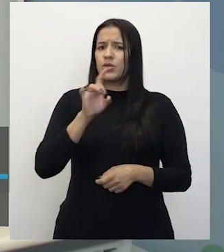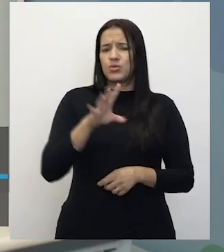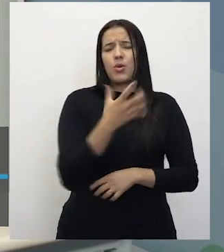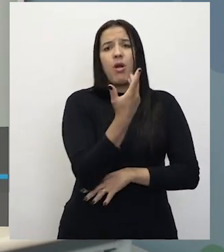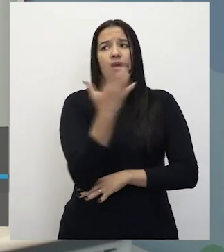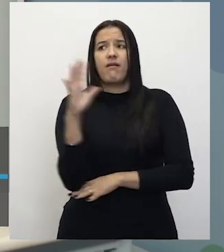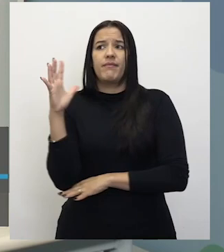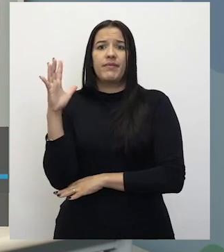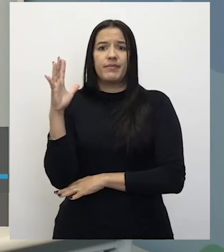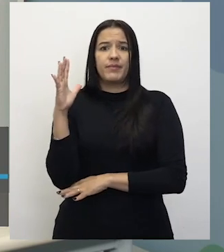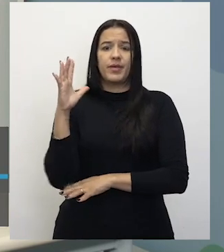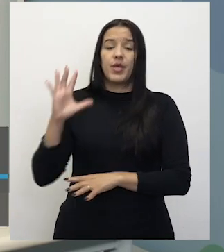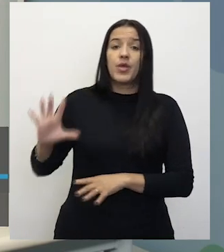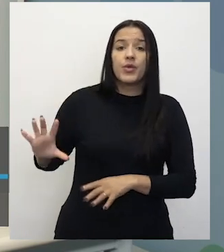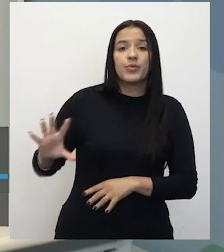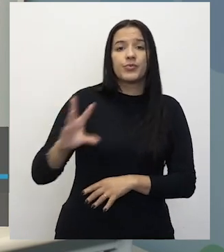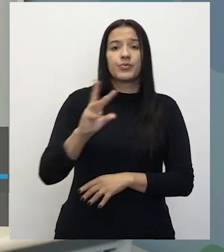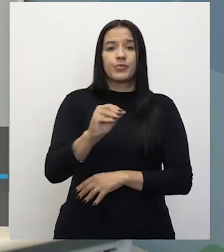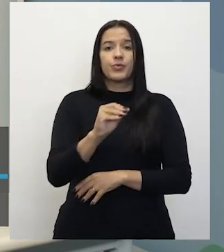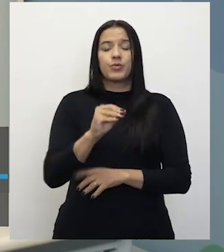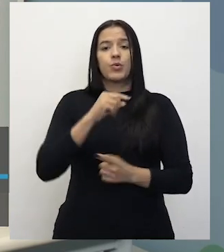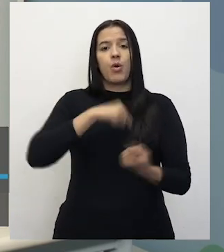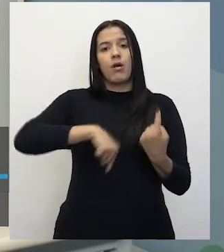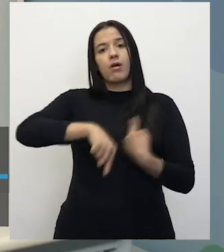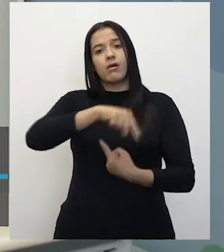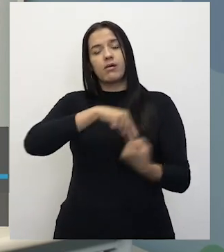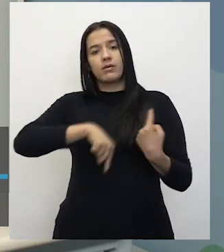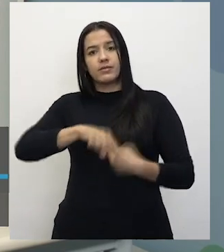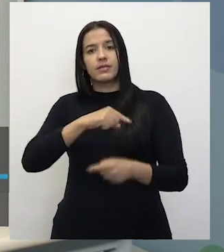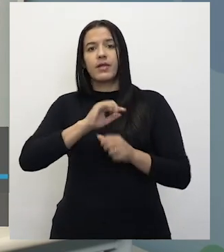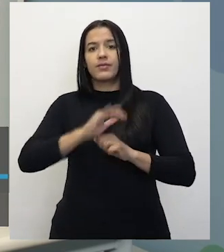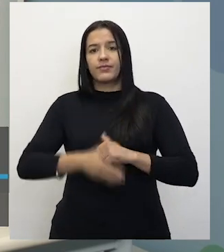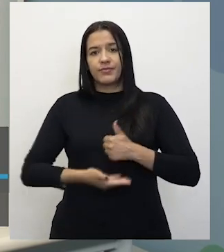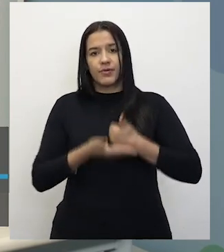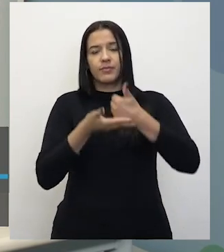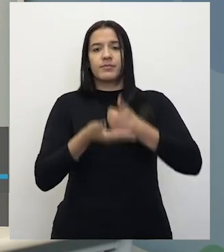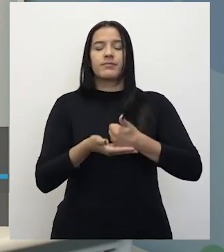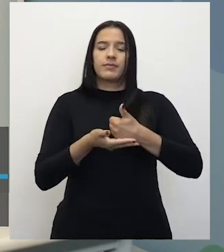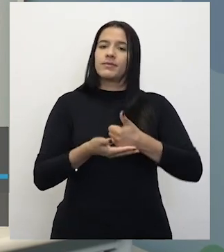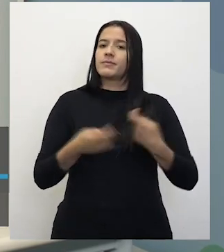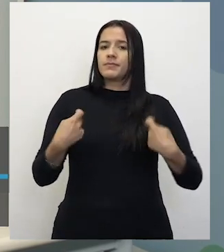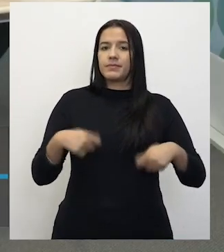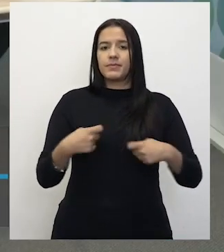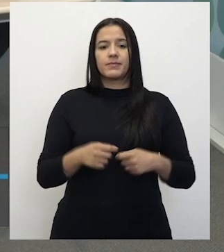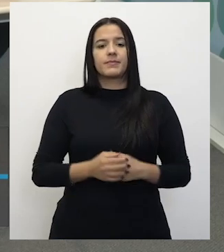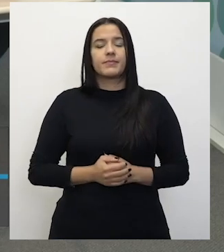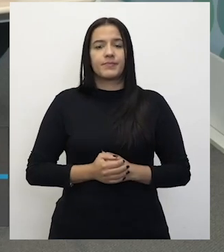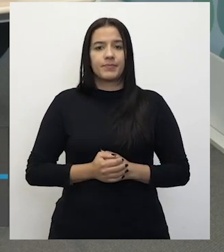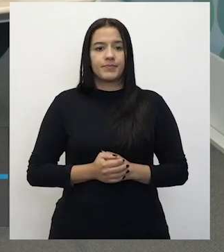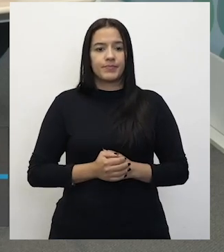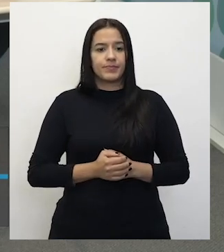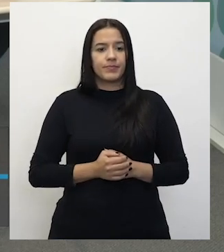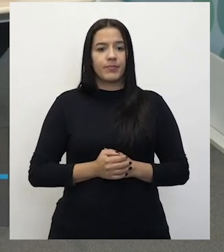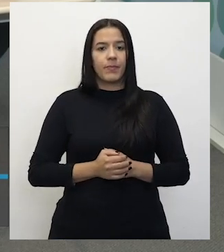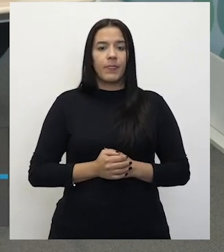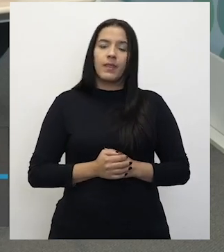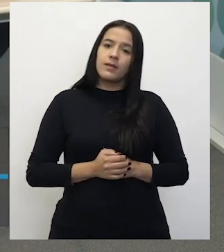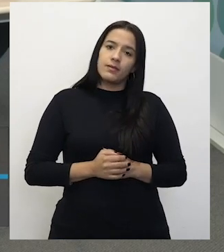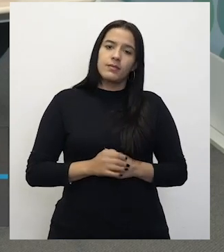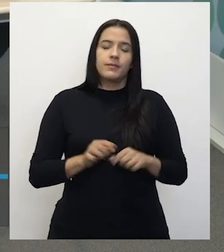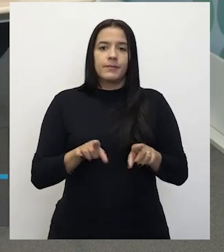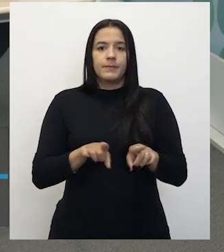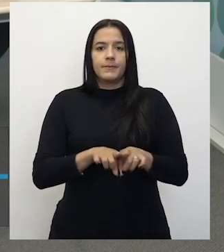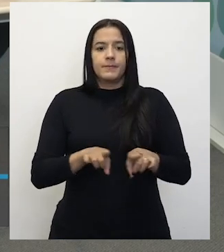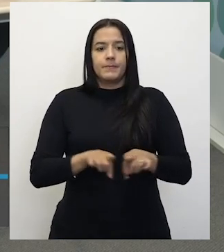é todo o que envolve a sustentabilidade, não é, professor? Sim, inclusive, por exemplo, a própria